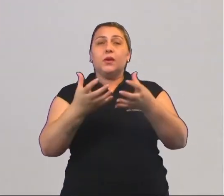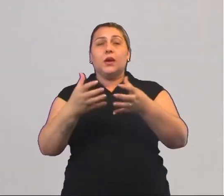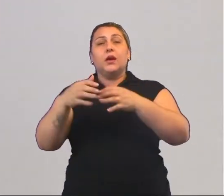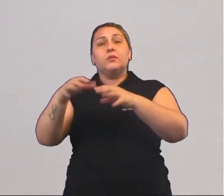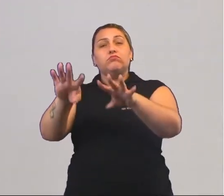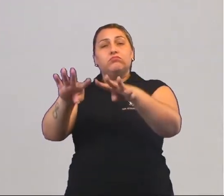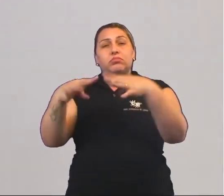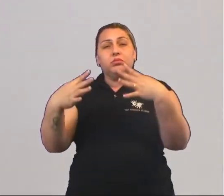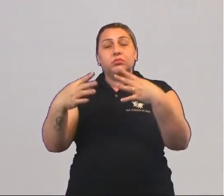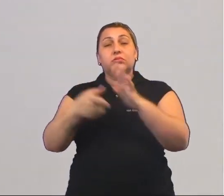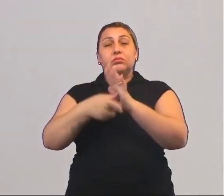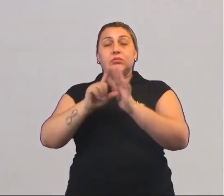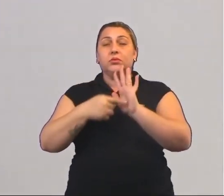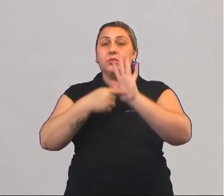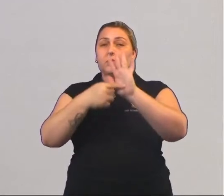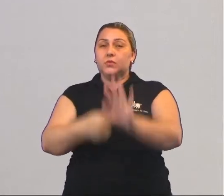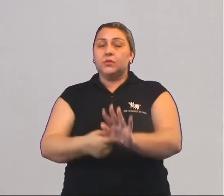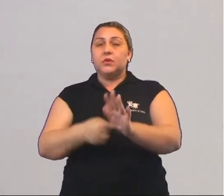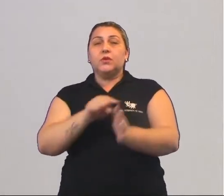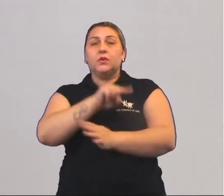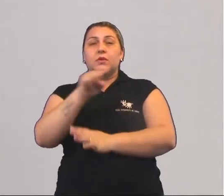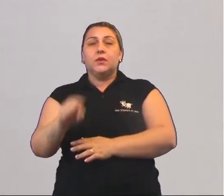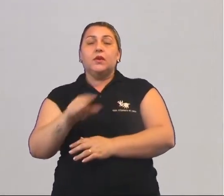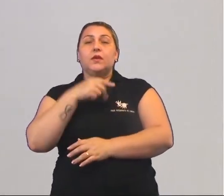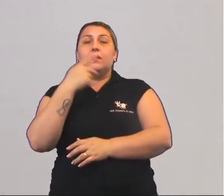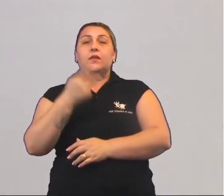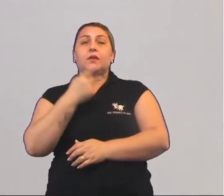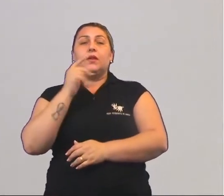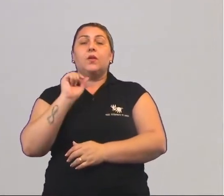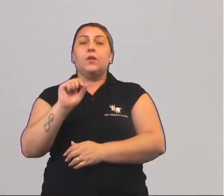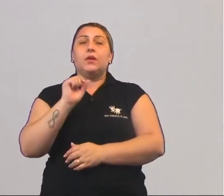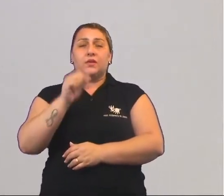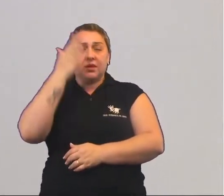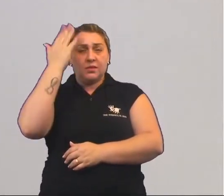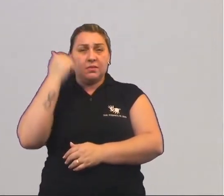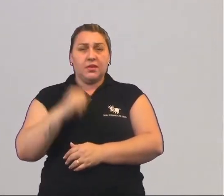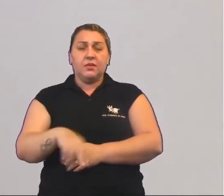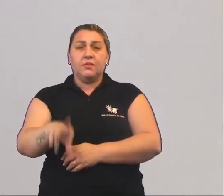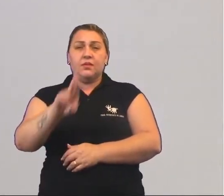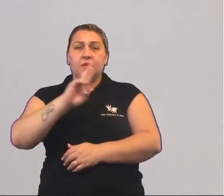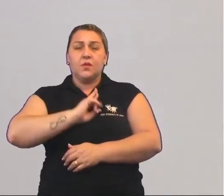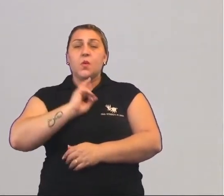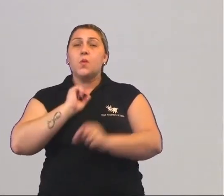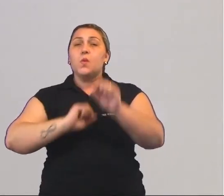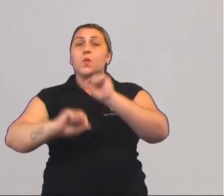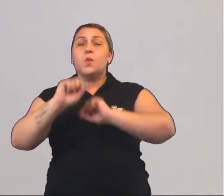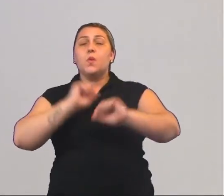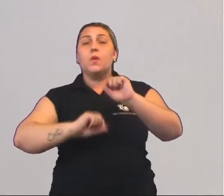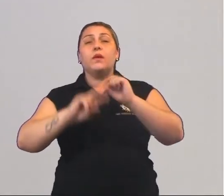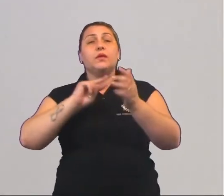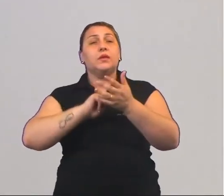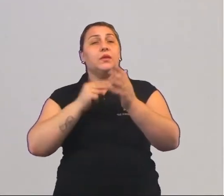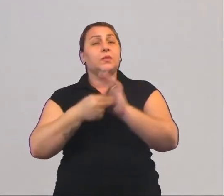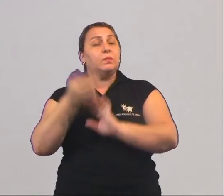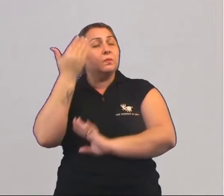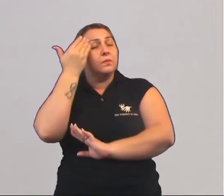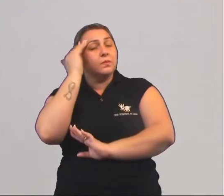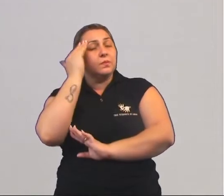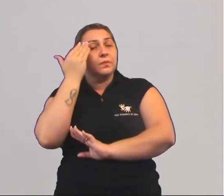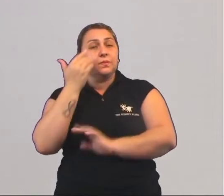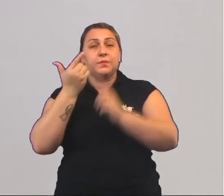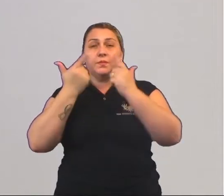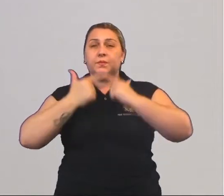aqui chamar a tua atenção. Antes de eu mostrar para vocês e falar sobre o que é, você saberia me dizer o que seria, o que